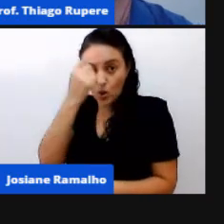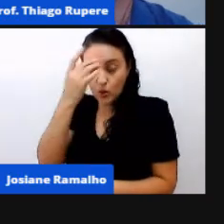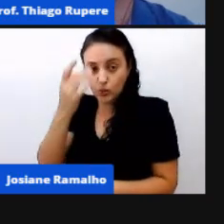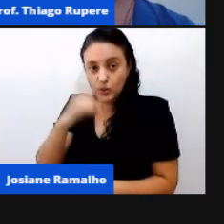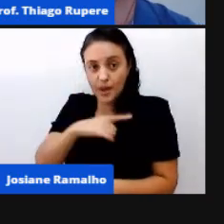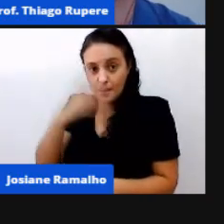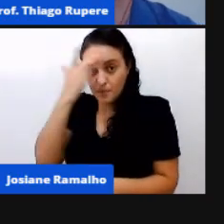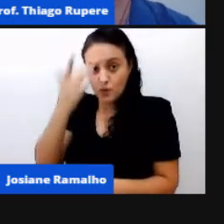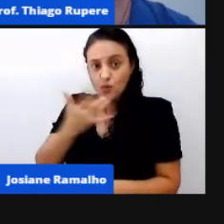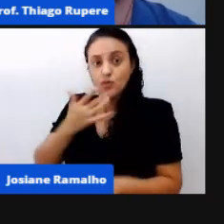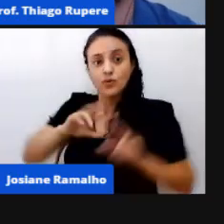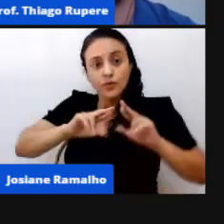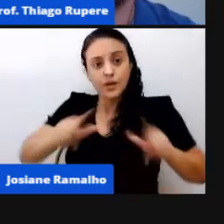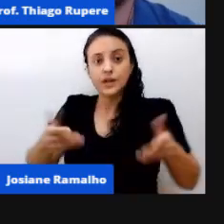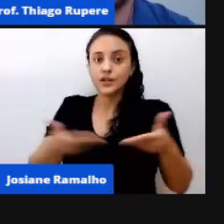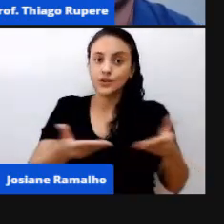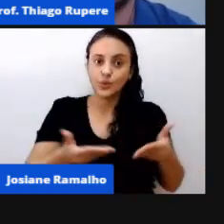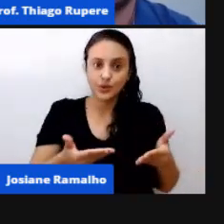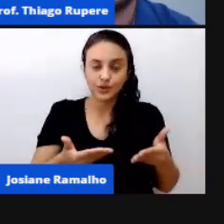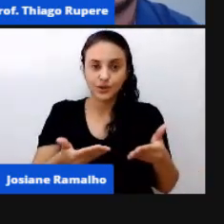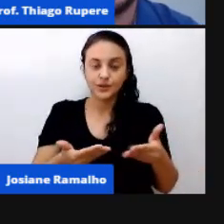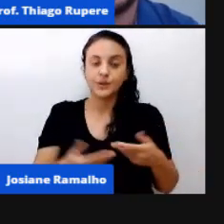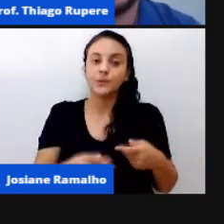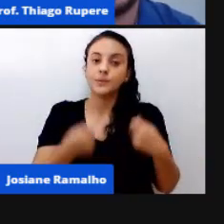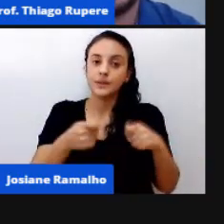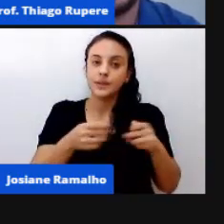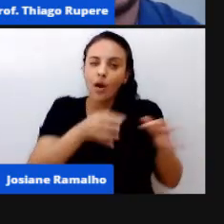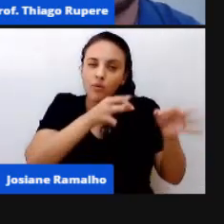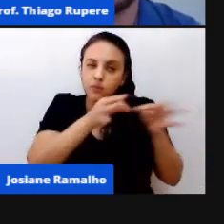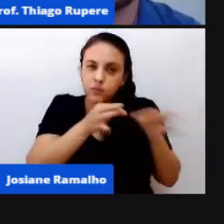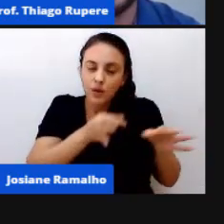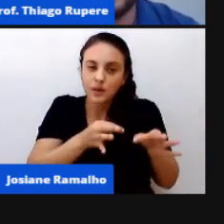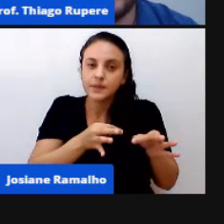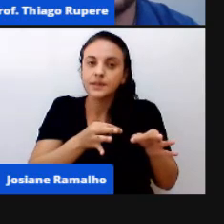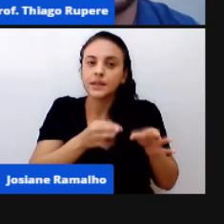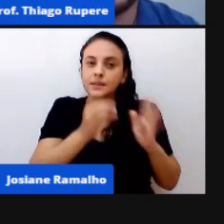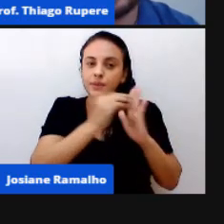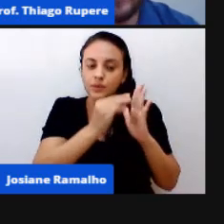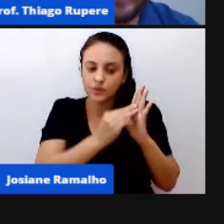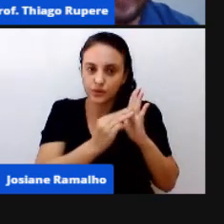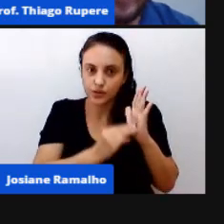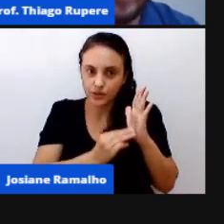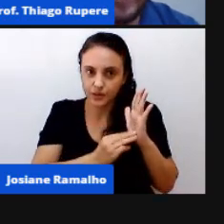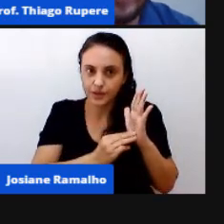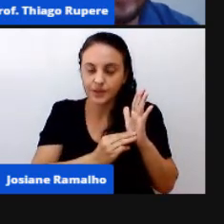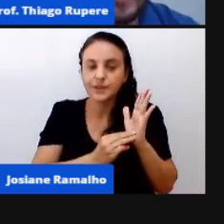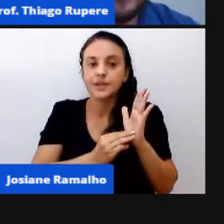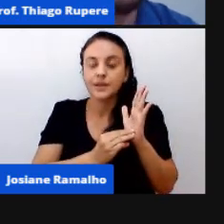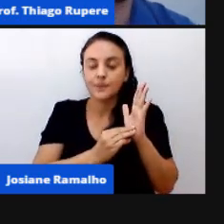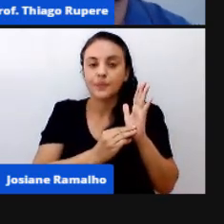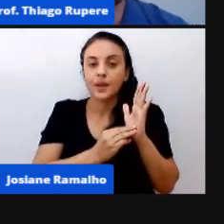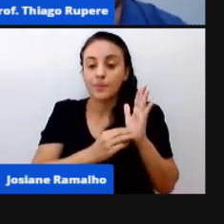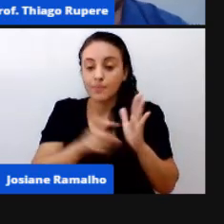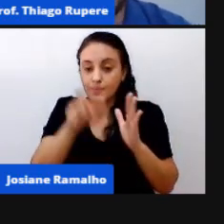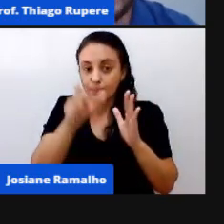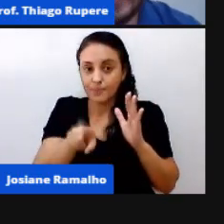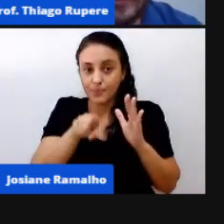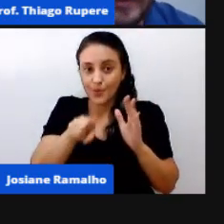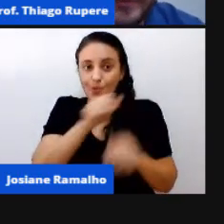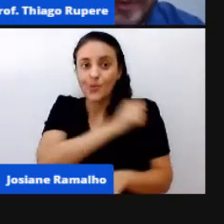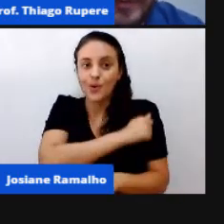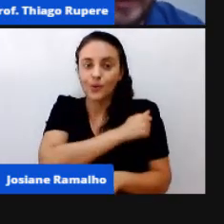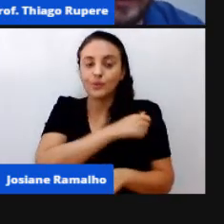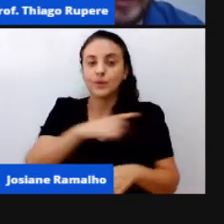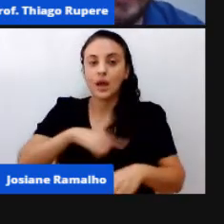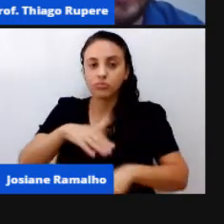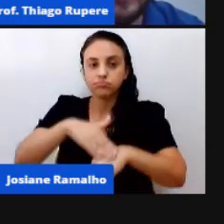aluno construa o seu próprio conhecimento é importante nesse contexto que nós estamos vivendo, mas não só nele. Quando